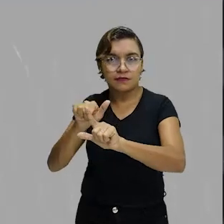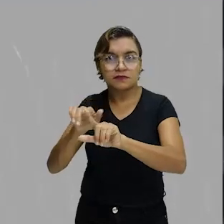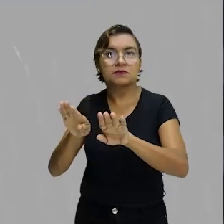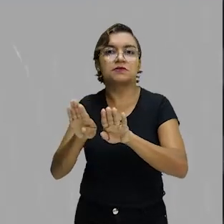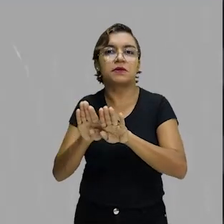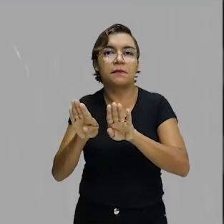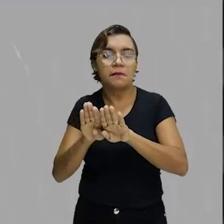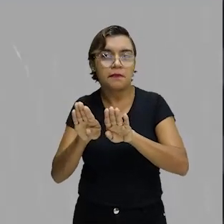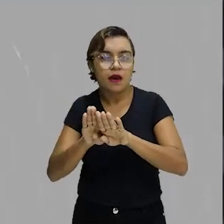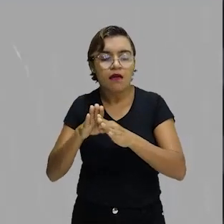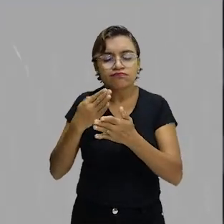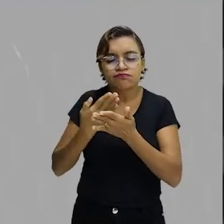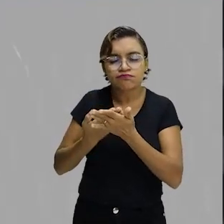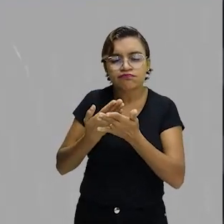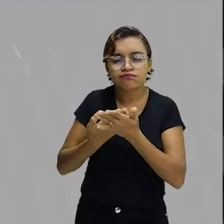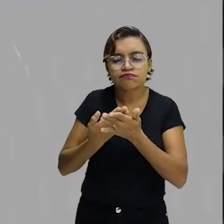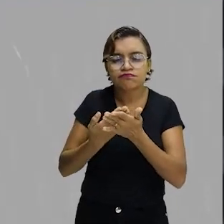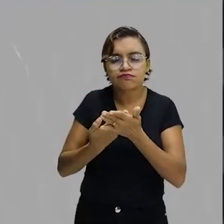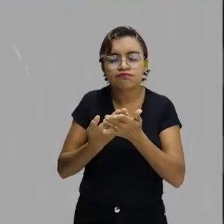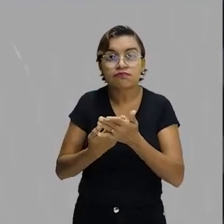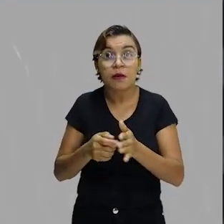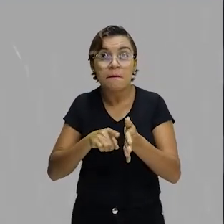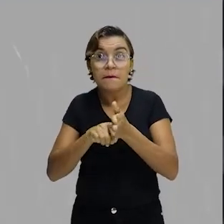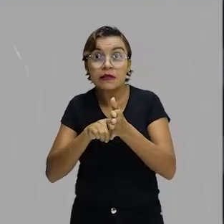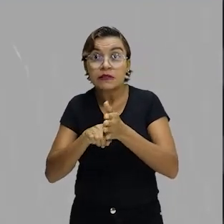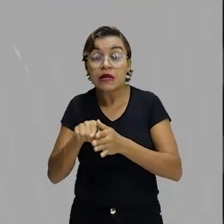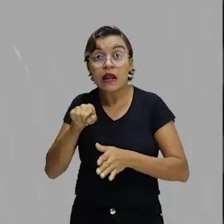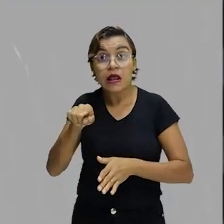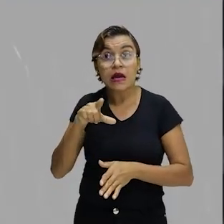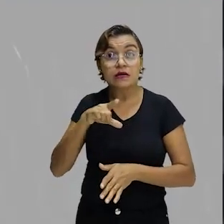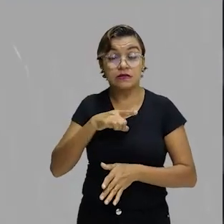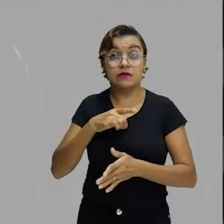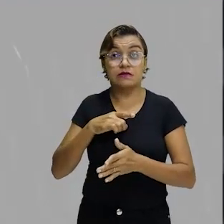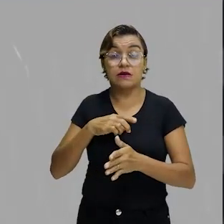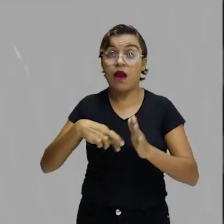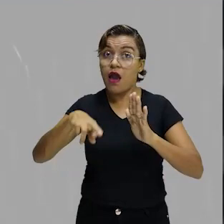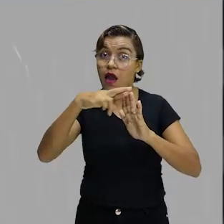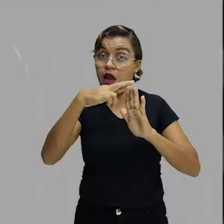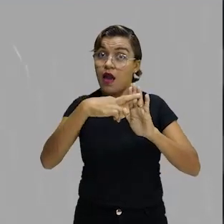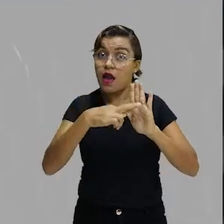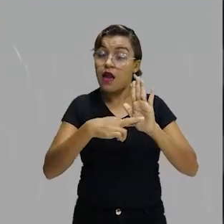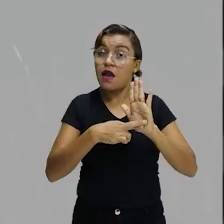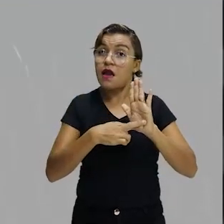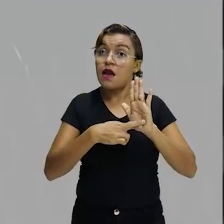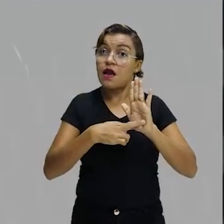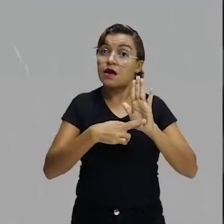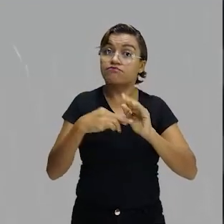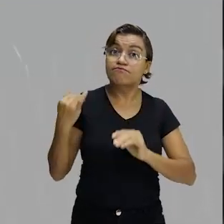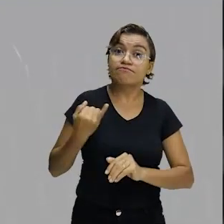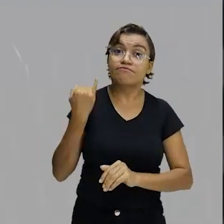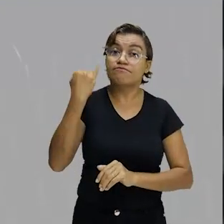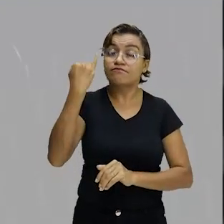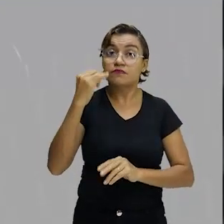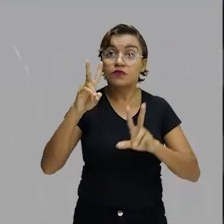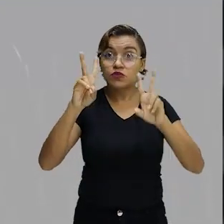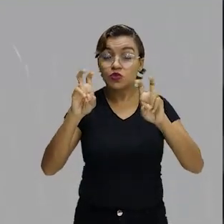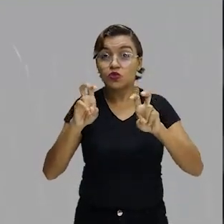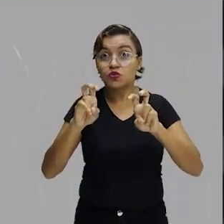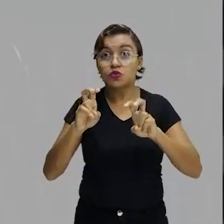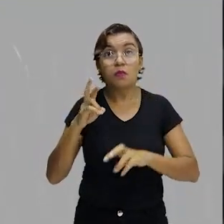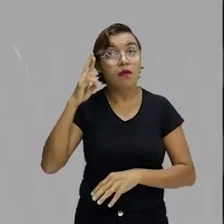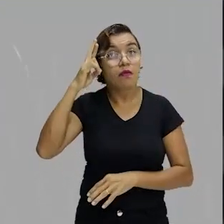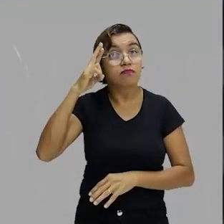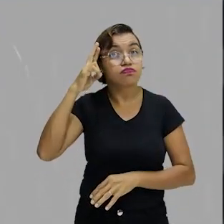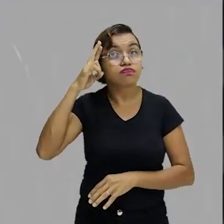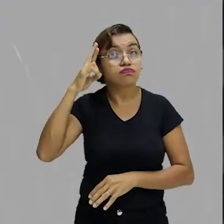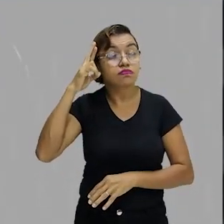aula, bota lá para tu assistir, tu vai ver que tem uma regra muito interessante sobre premissas particulares. E tu vai